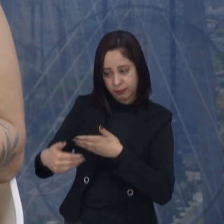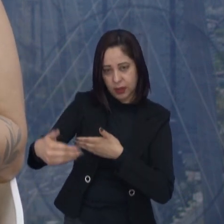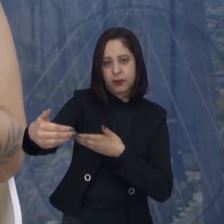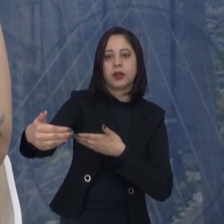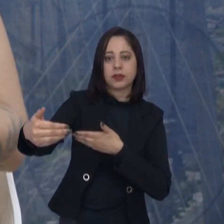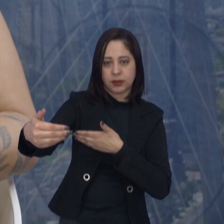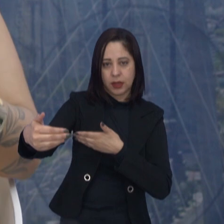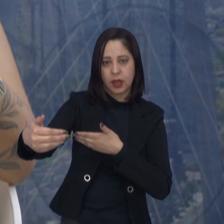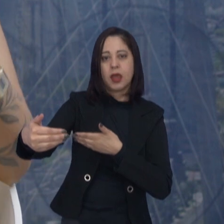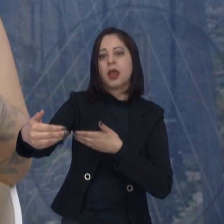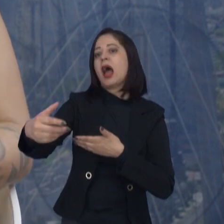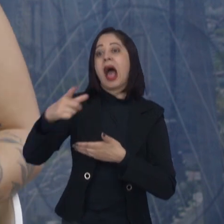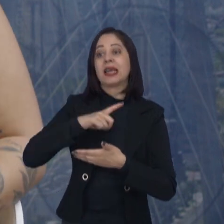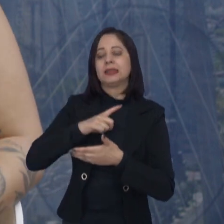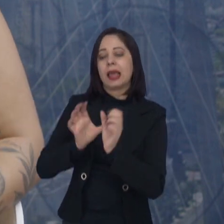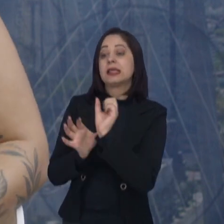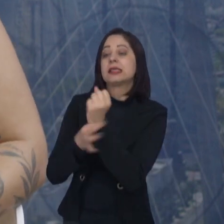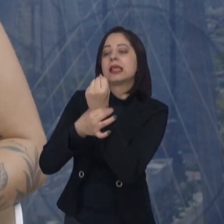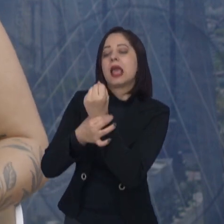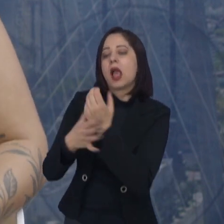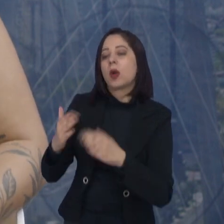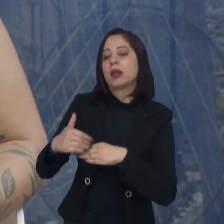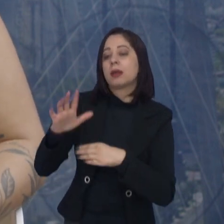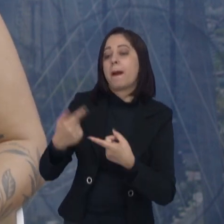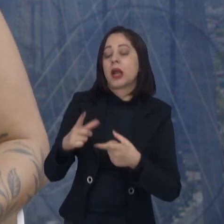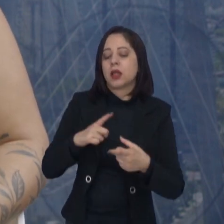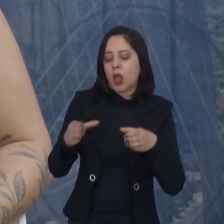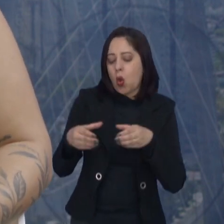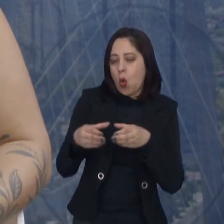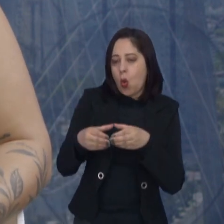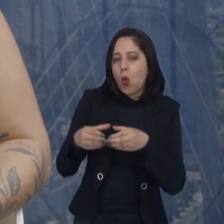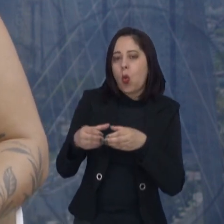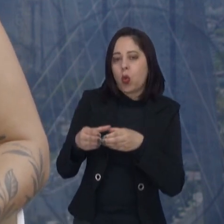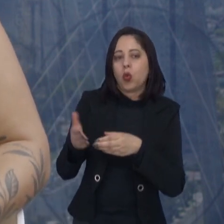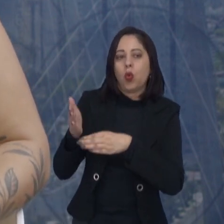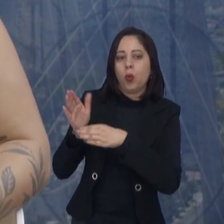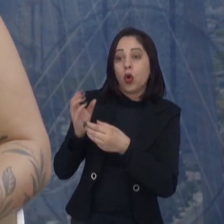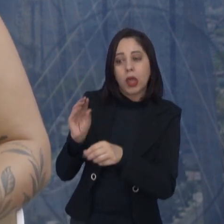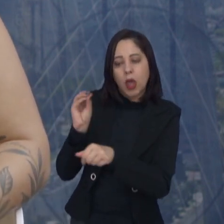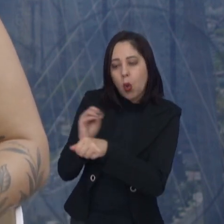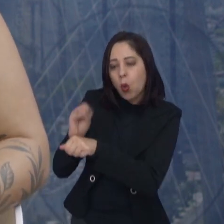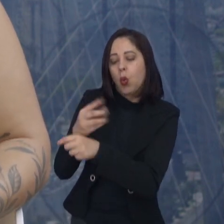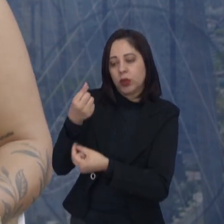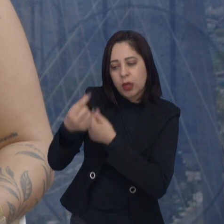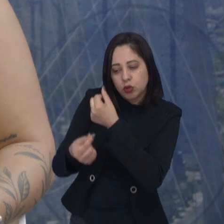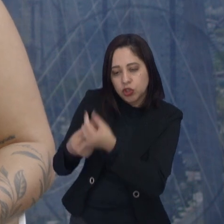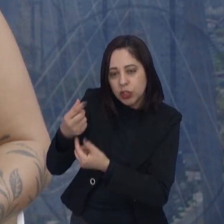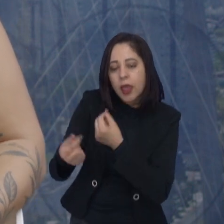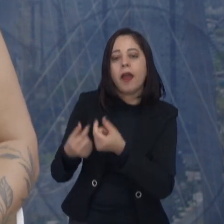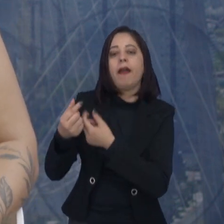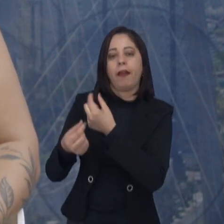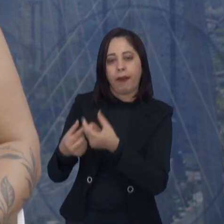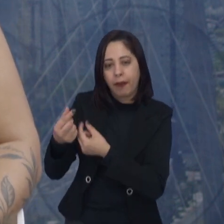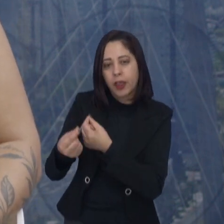realmente ter essa segurança, né? Ter uma pessoa, uma equipe para cuidar dele, tanto na parte financeira, para cuidar na parte de prospecção, na